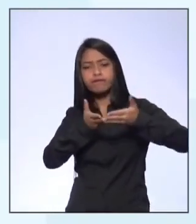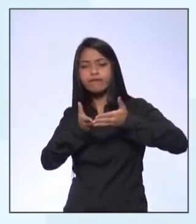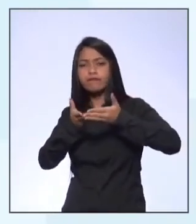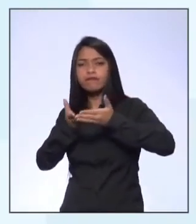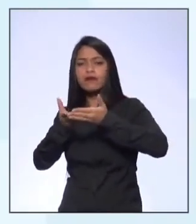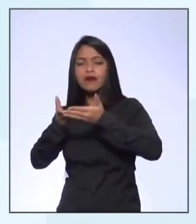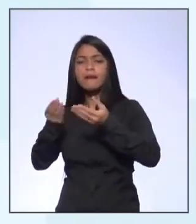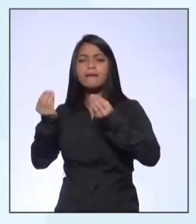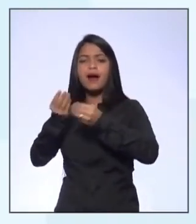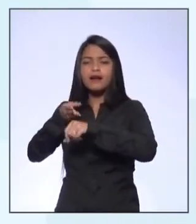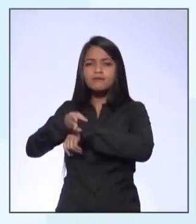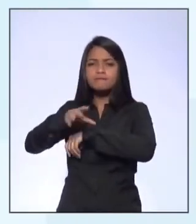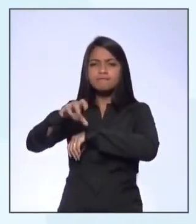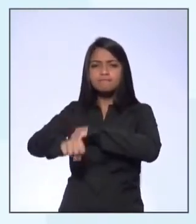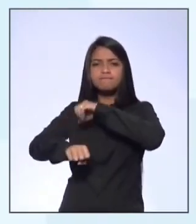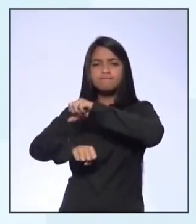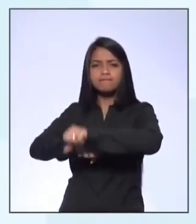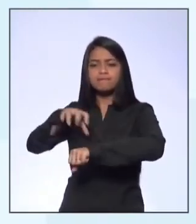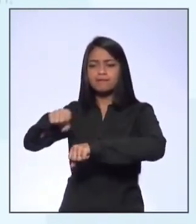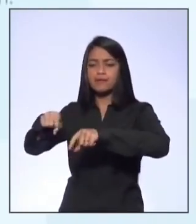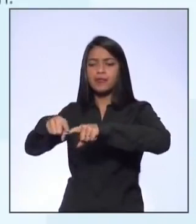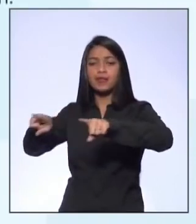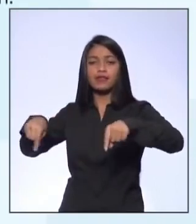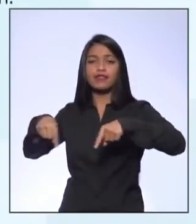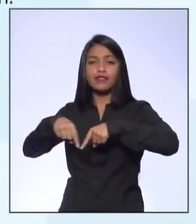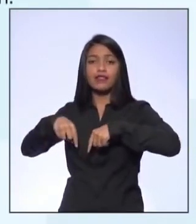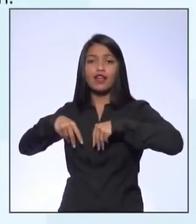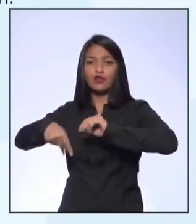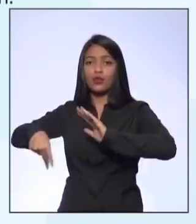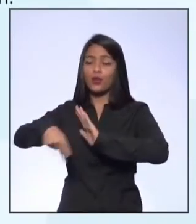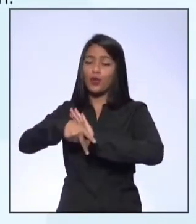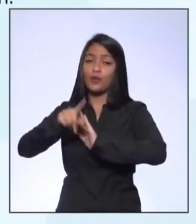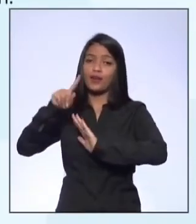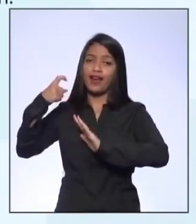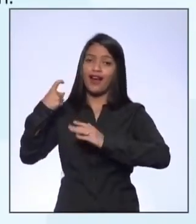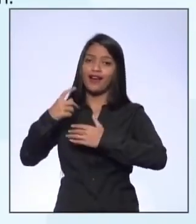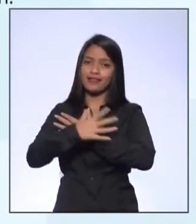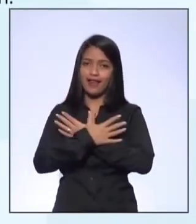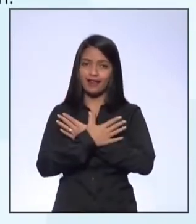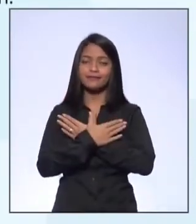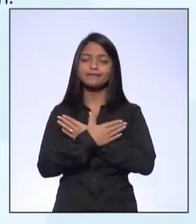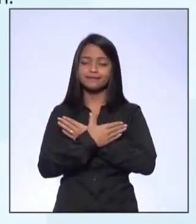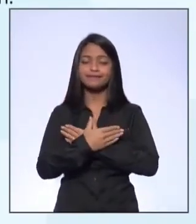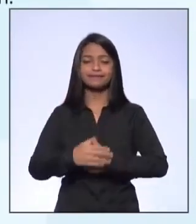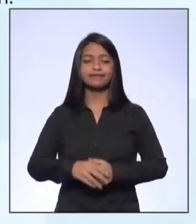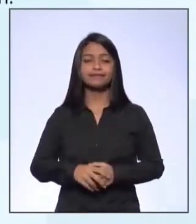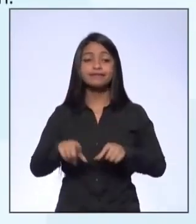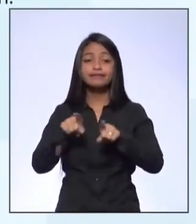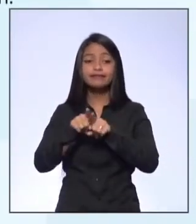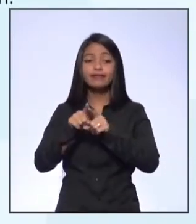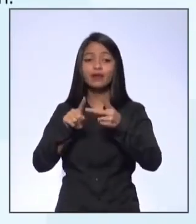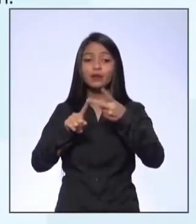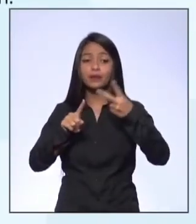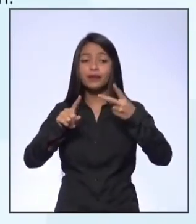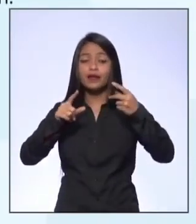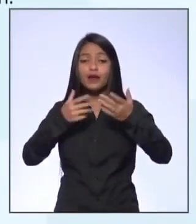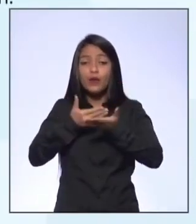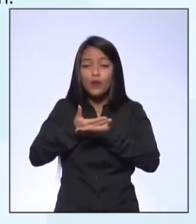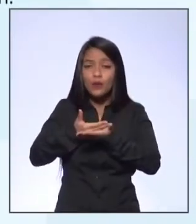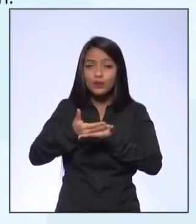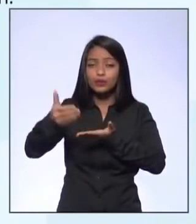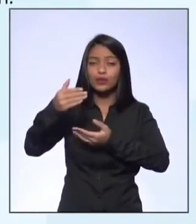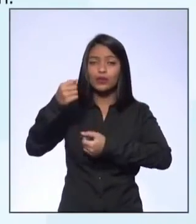da conquista dos territórios aztecas. A conquista do México, né, foi